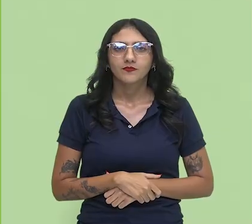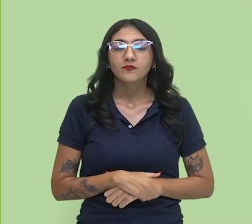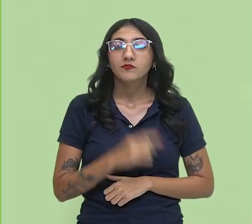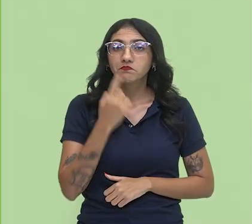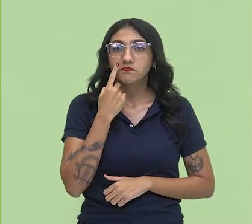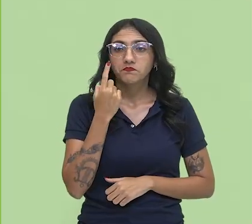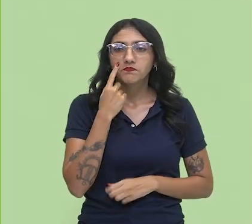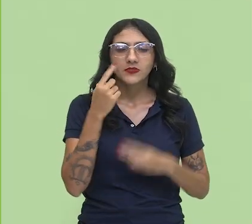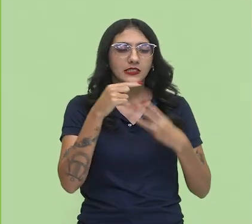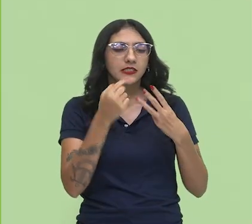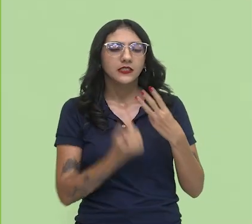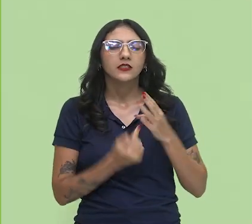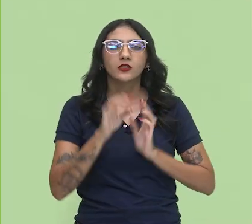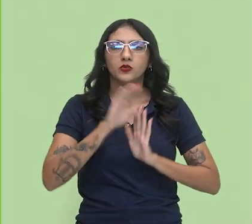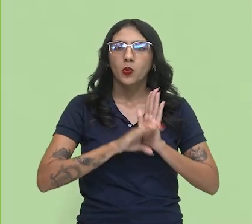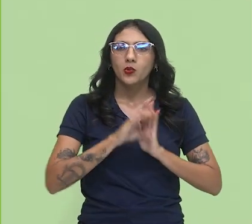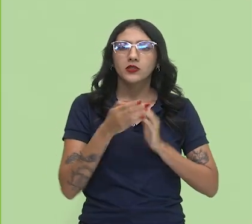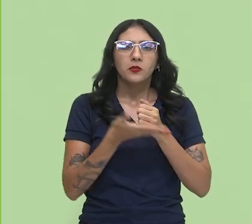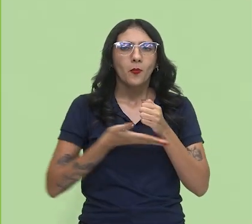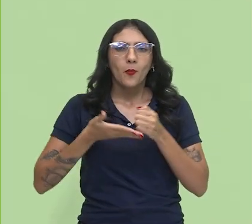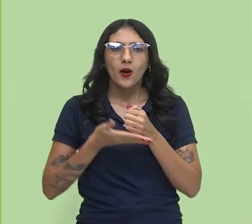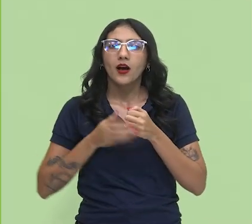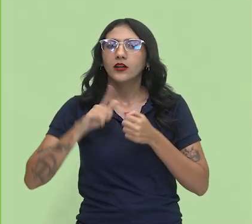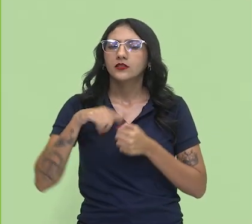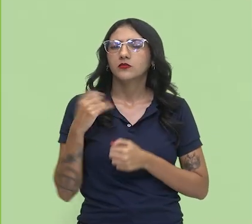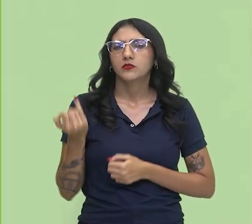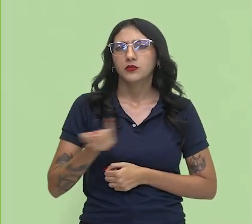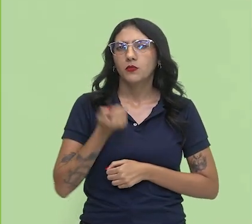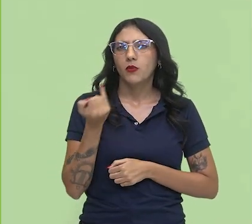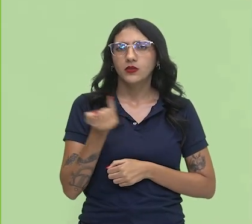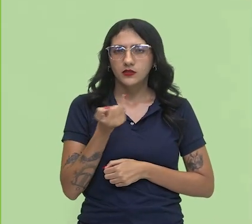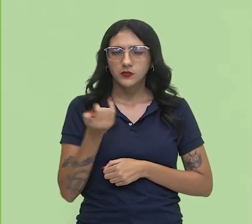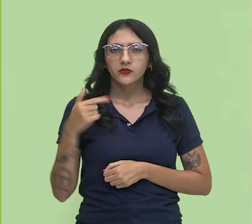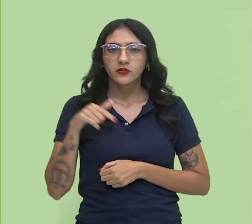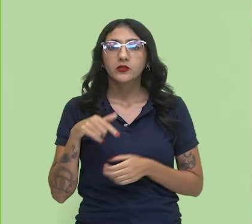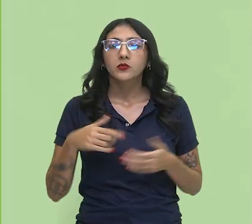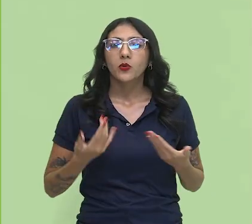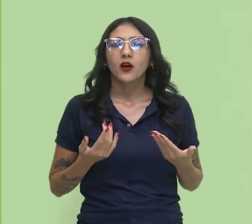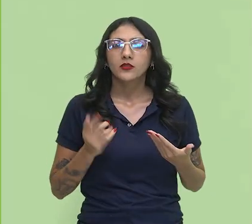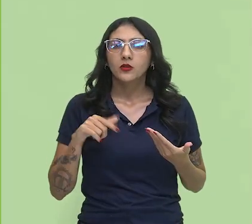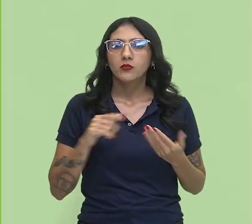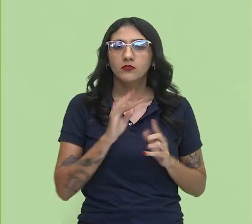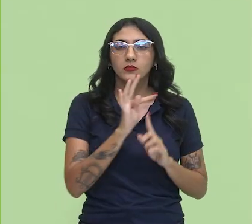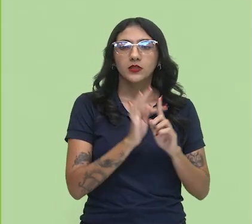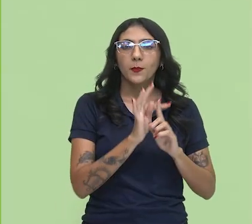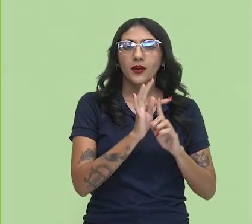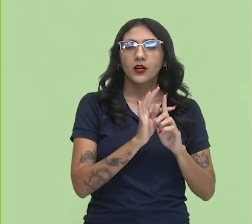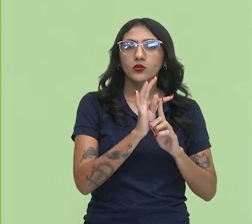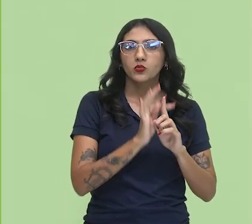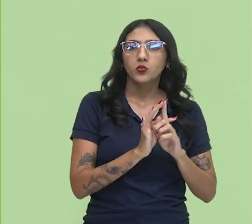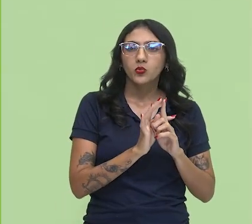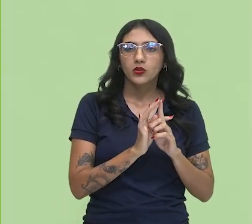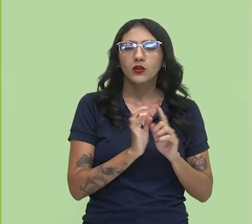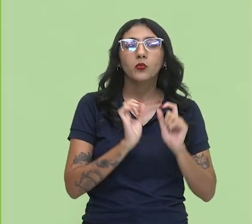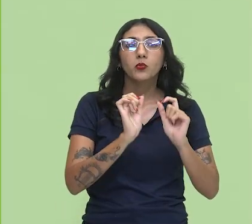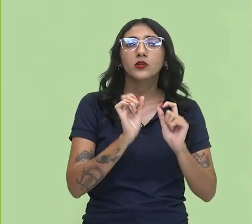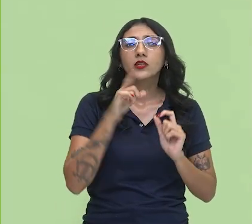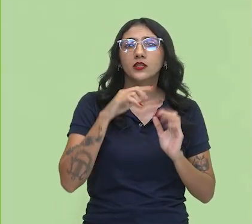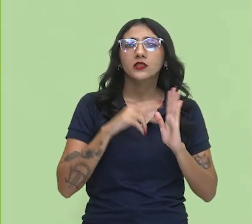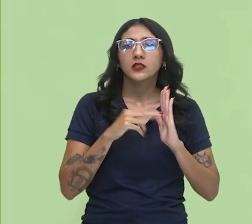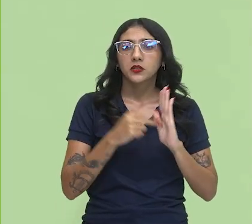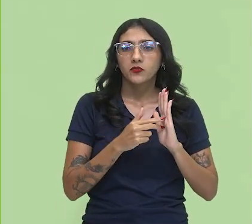conceitos básicos de extrema importância para você. Quais são? Temperatura, nível